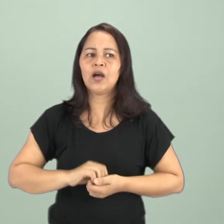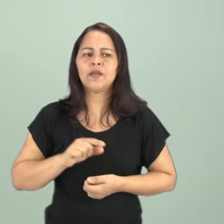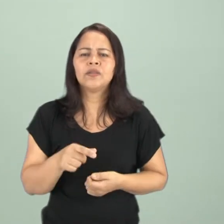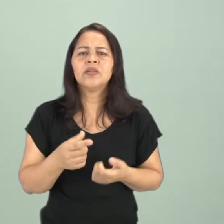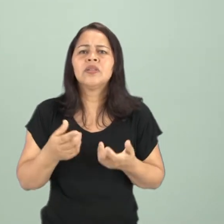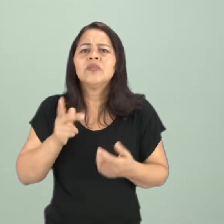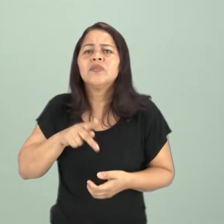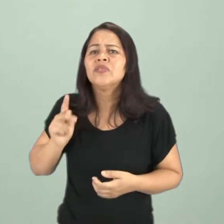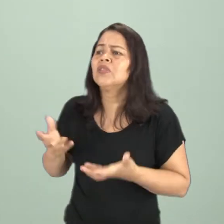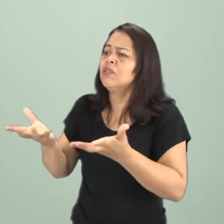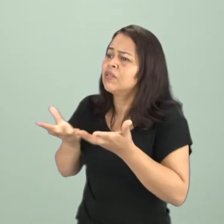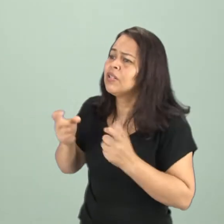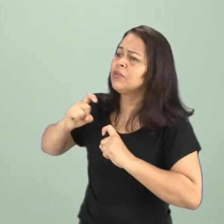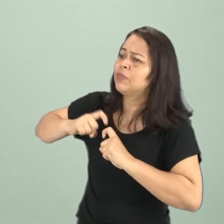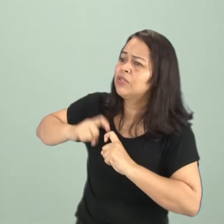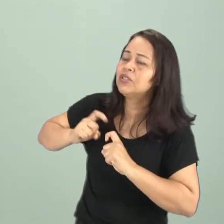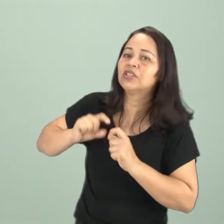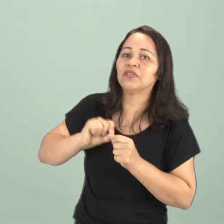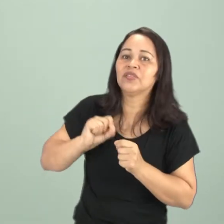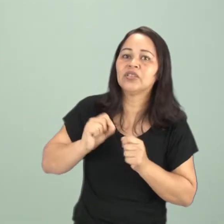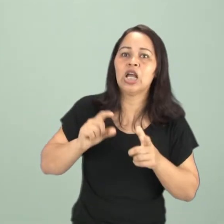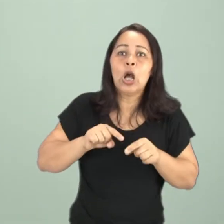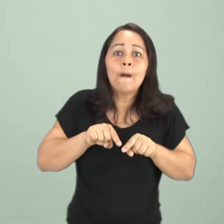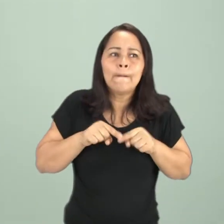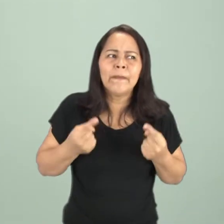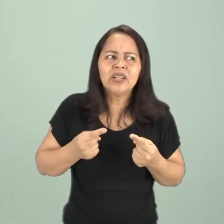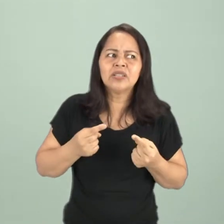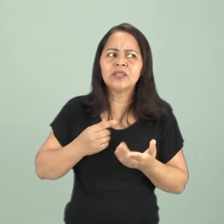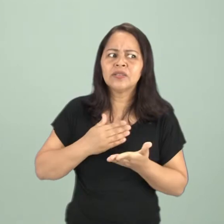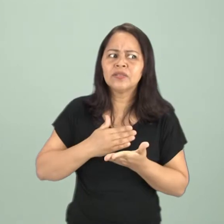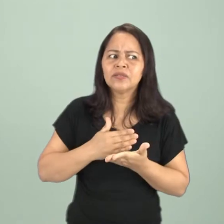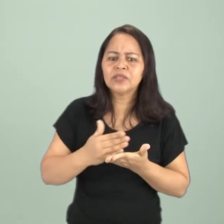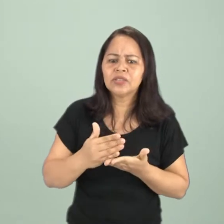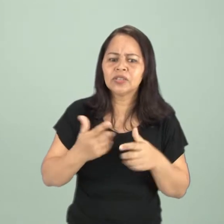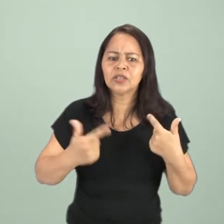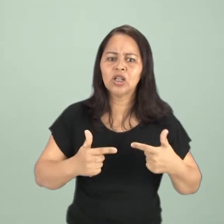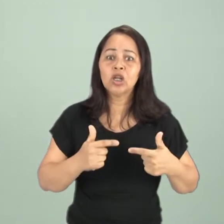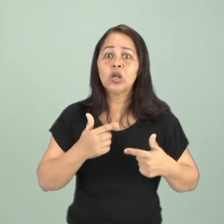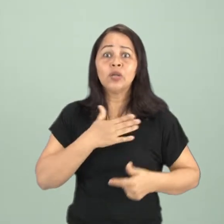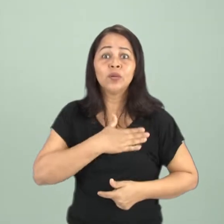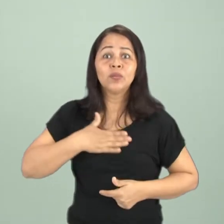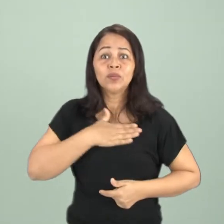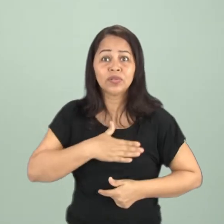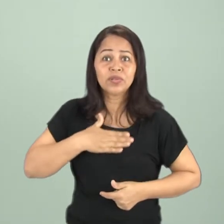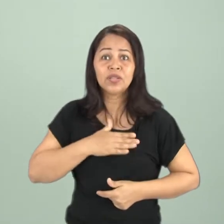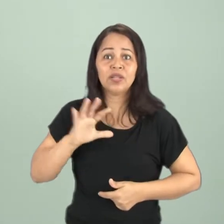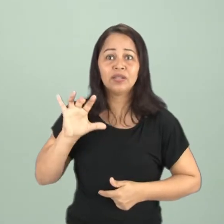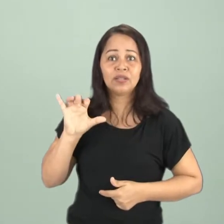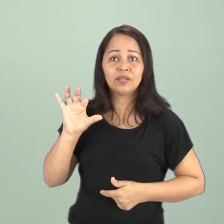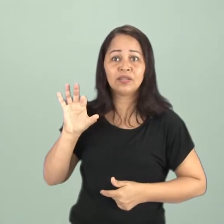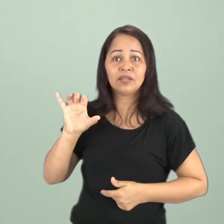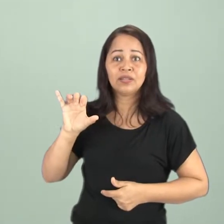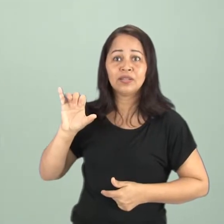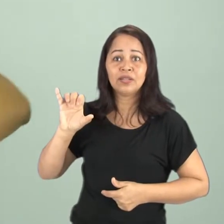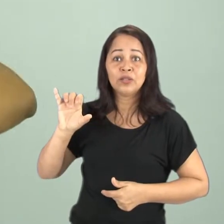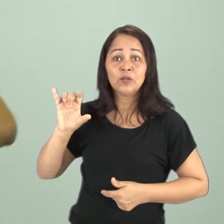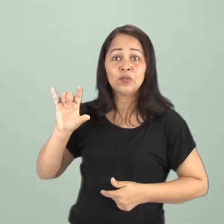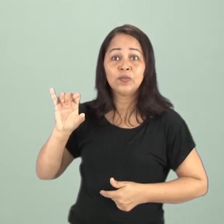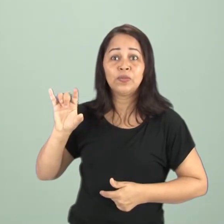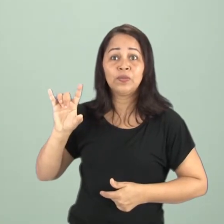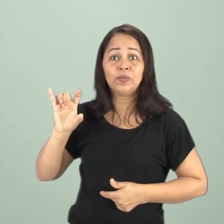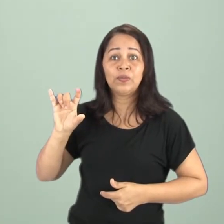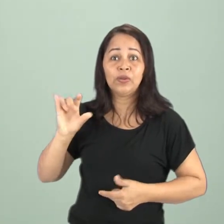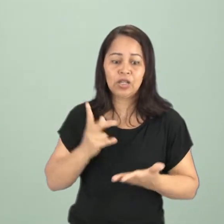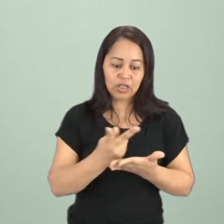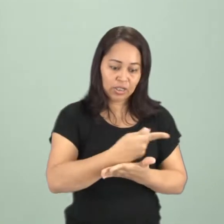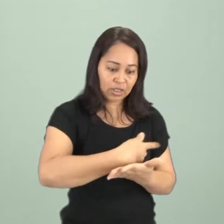queria muito fazer medicina, mas agora eu comecei a fazer o lettering e eu fiz um Instagram e eu estou desenhando tão bem, eu já começo a pensar